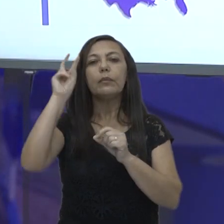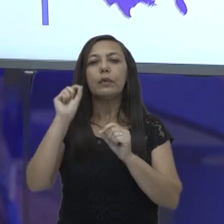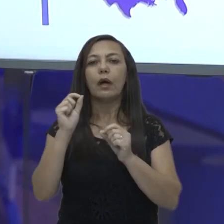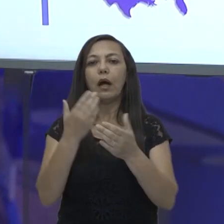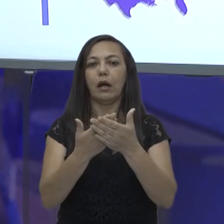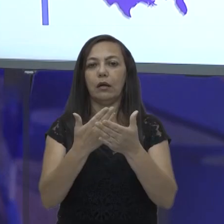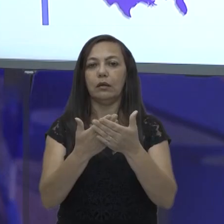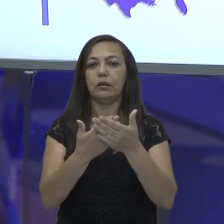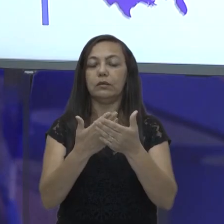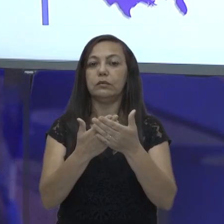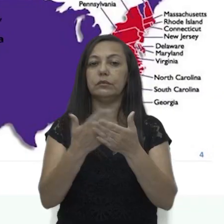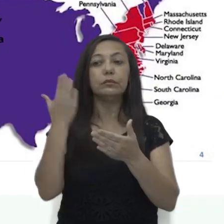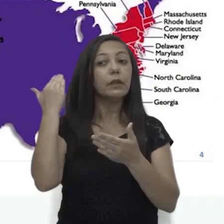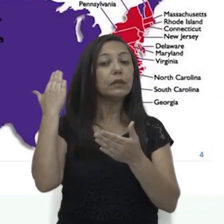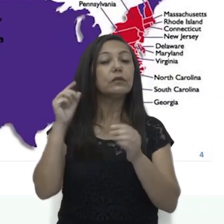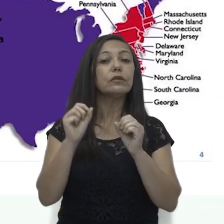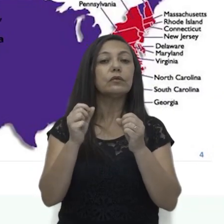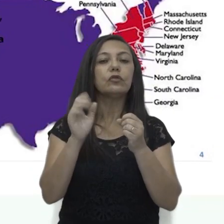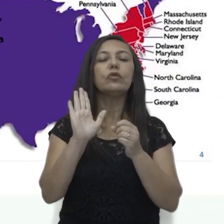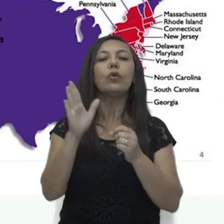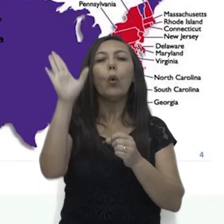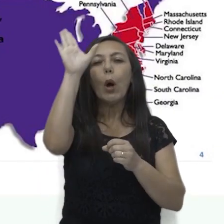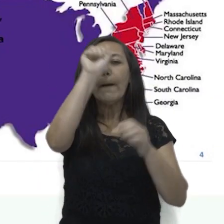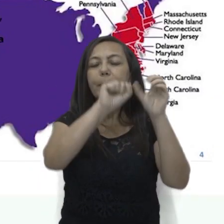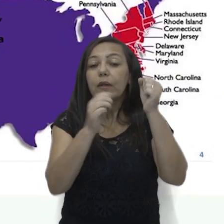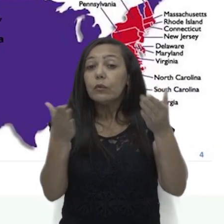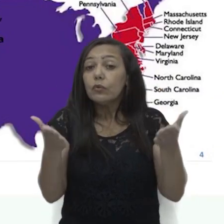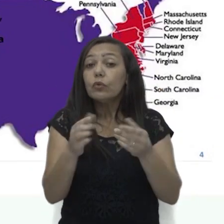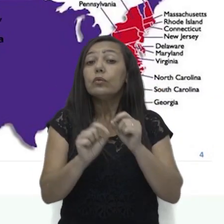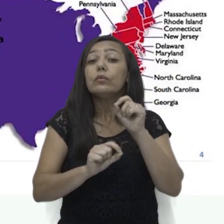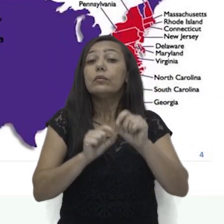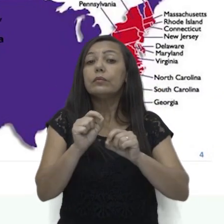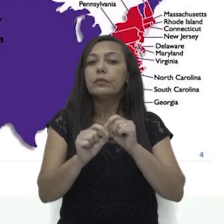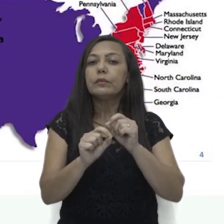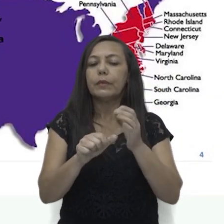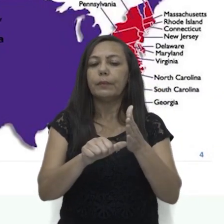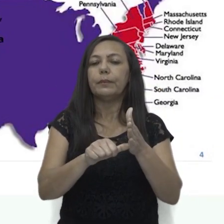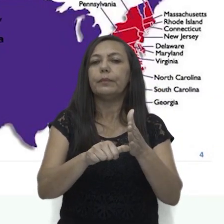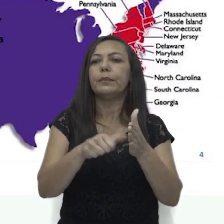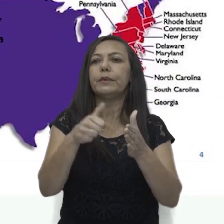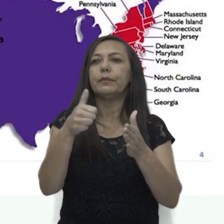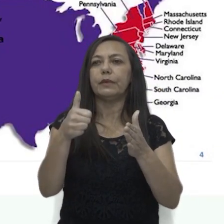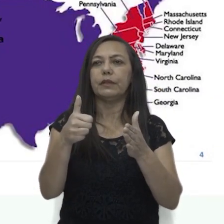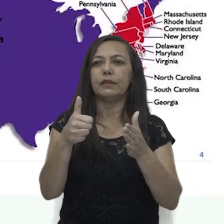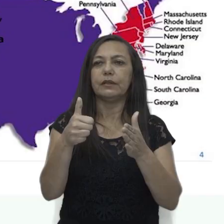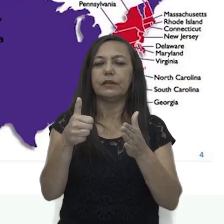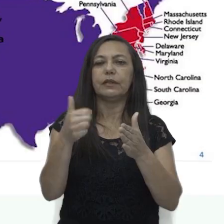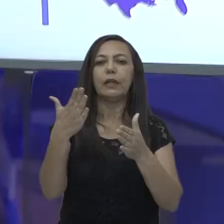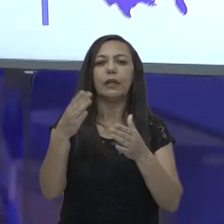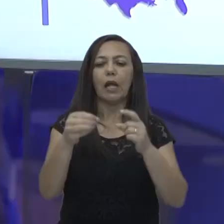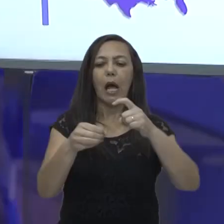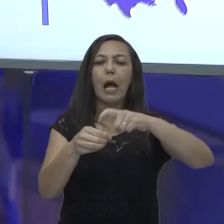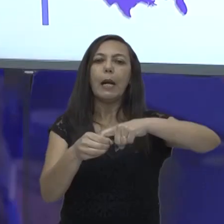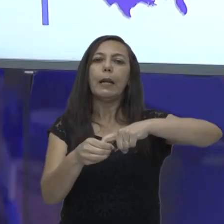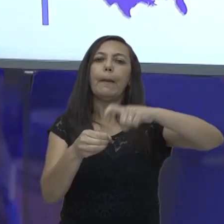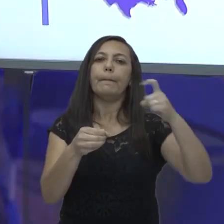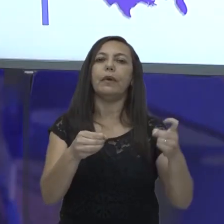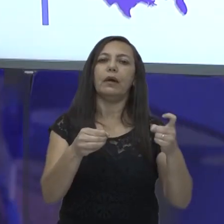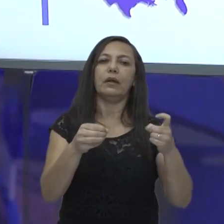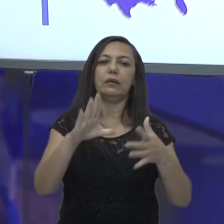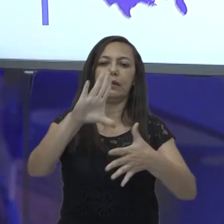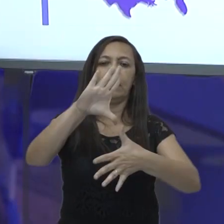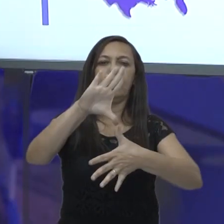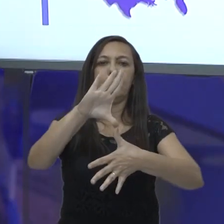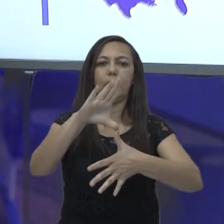aula de hoje. Na aula de hoje aprendemos o quê? Aprendemos, primeiro, a questão da independência